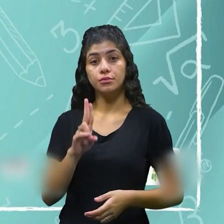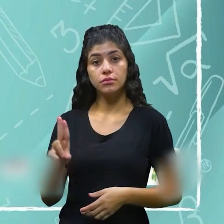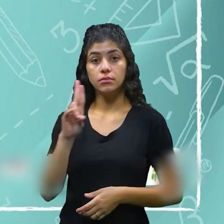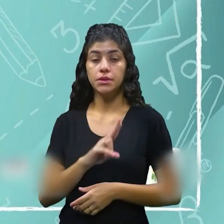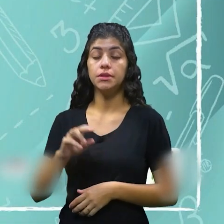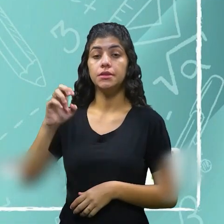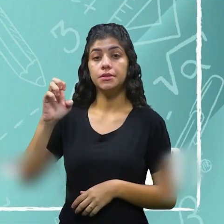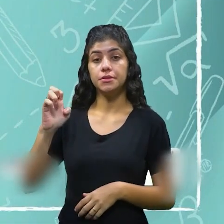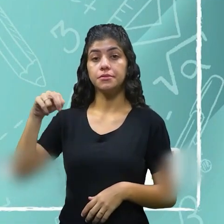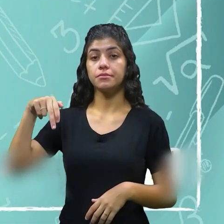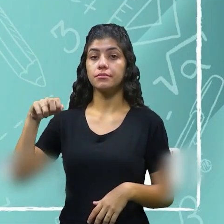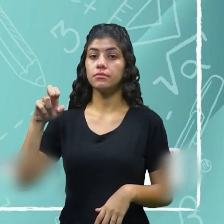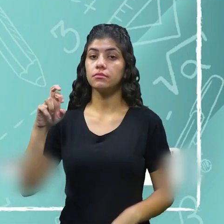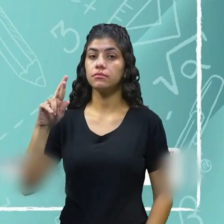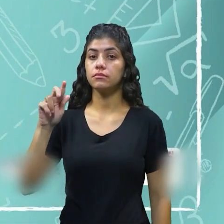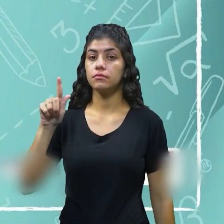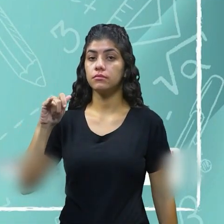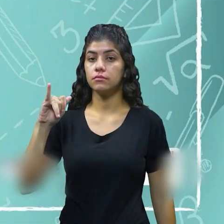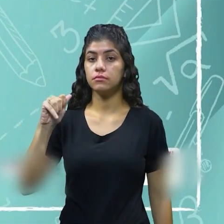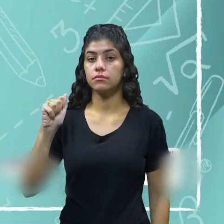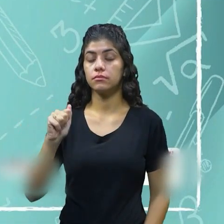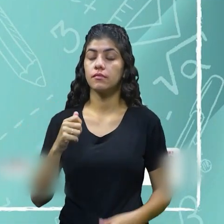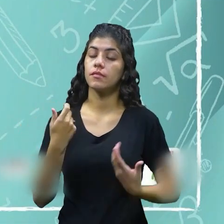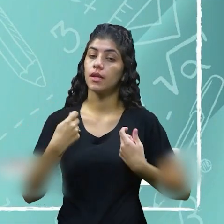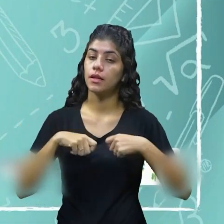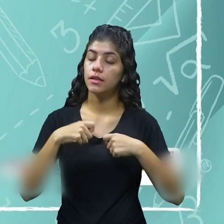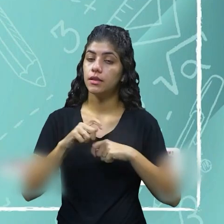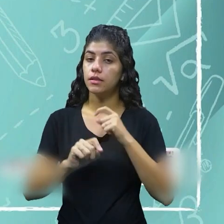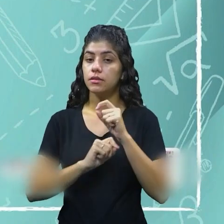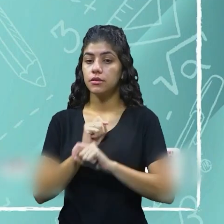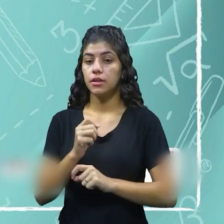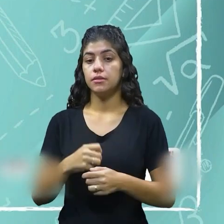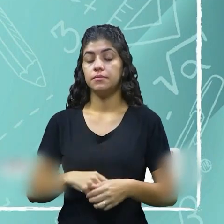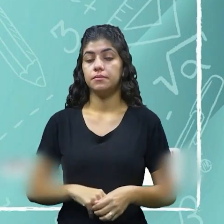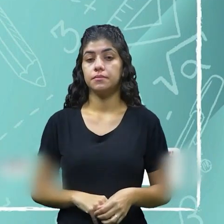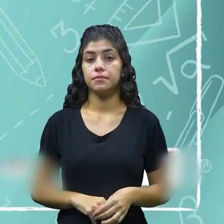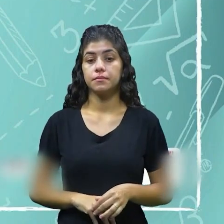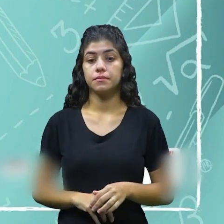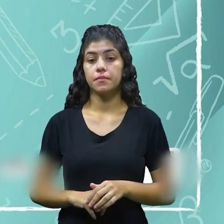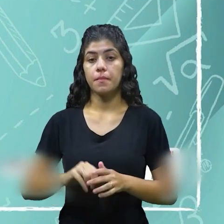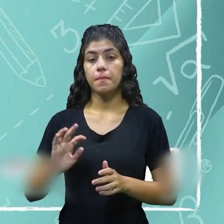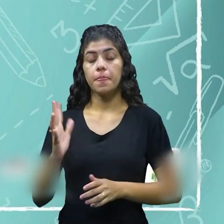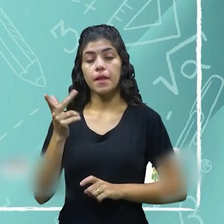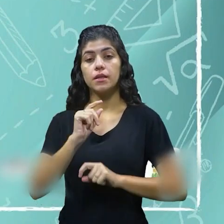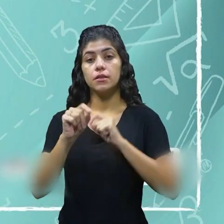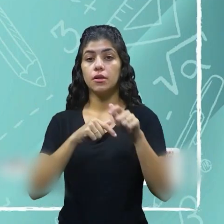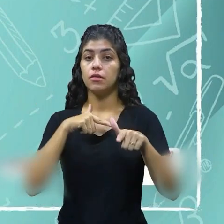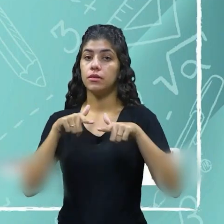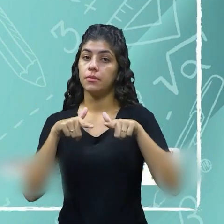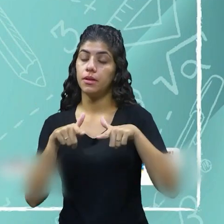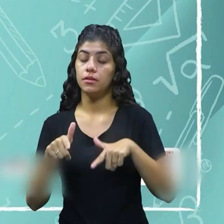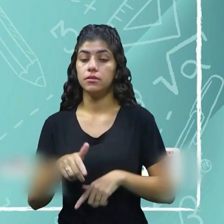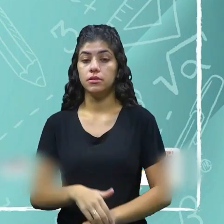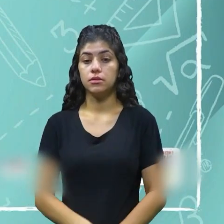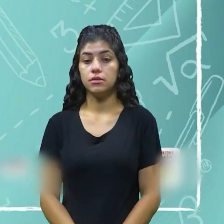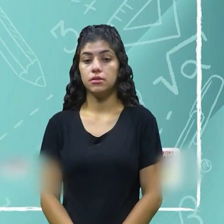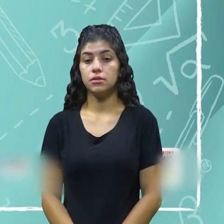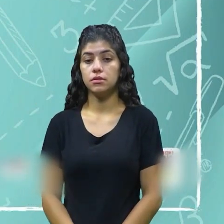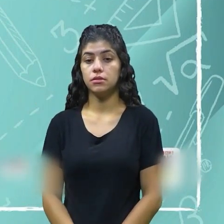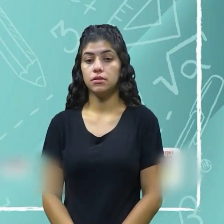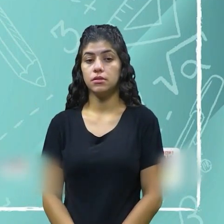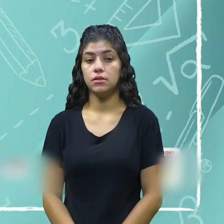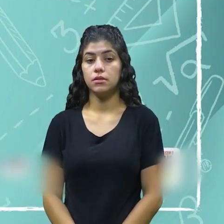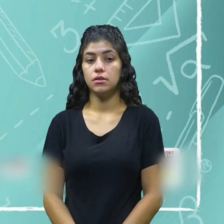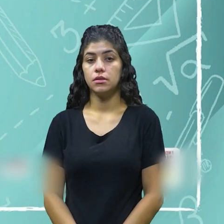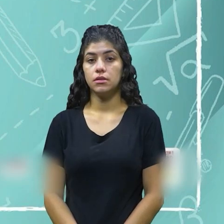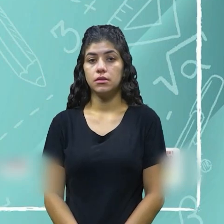gasto energético precisa necessariamente, dentro da física, realizar um trabalho. E ela pode se apresentar